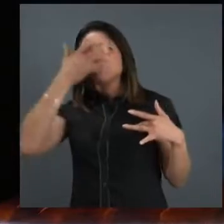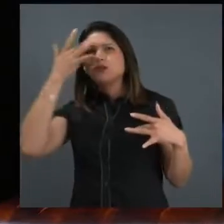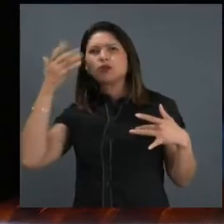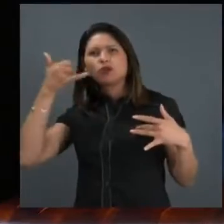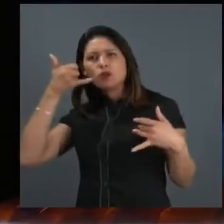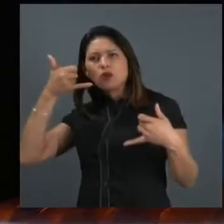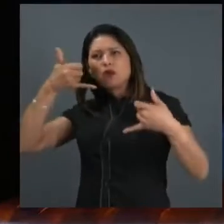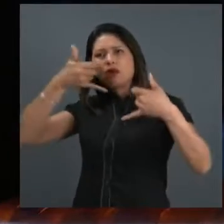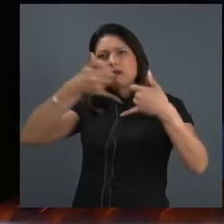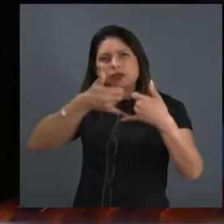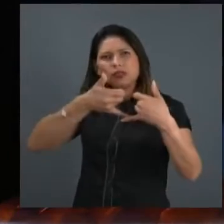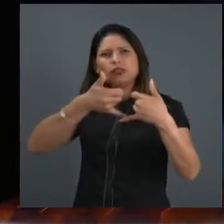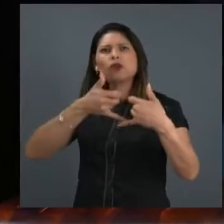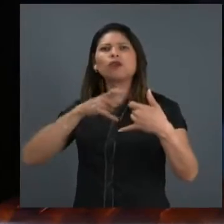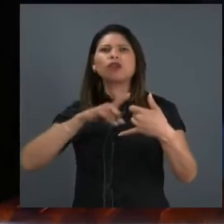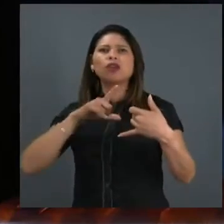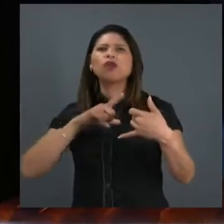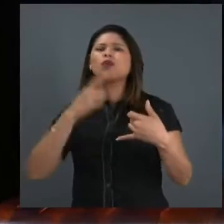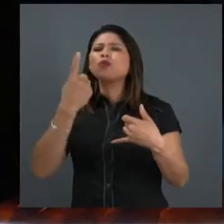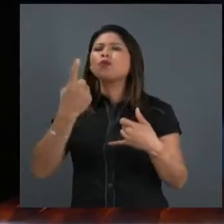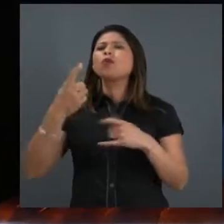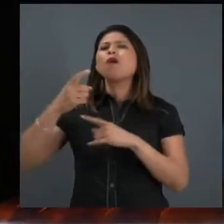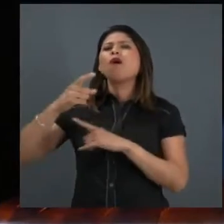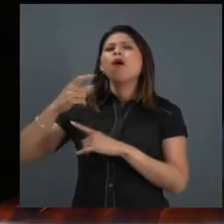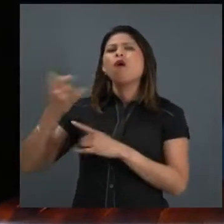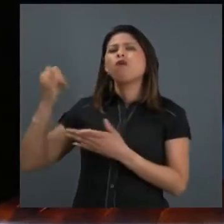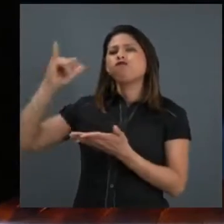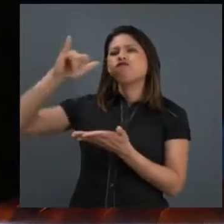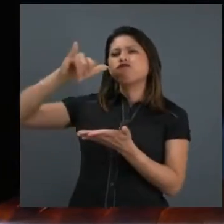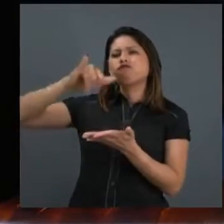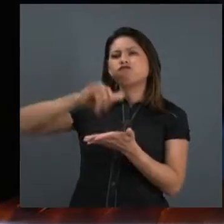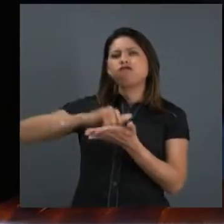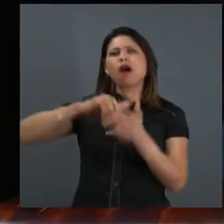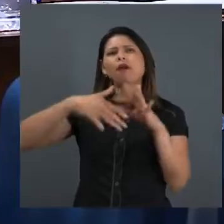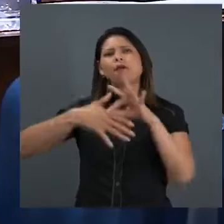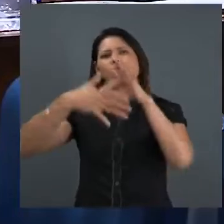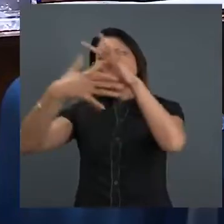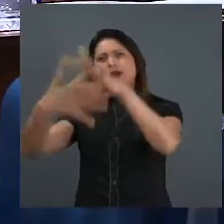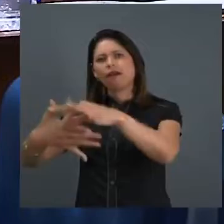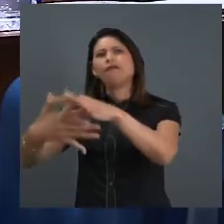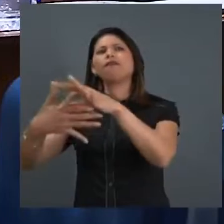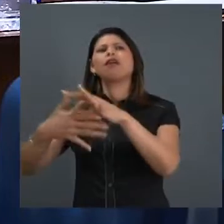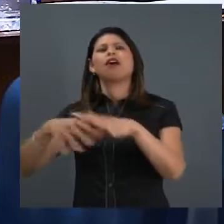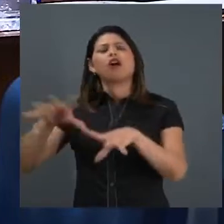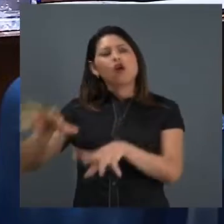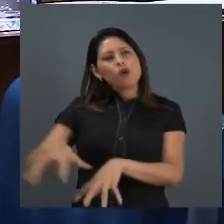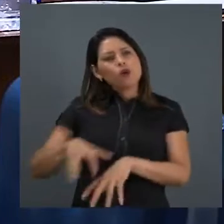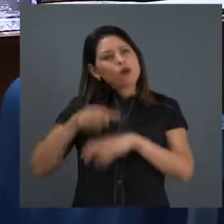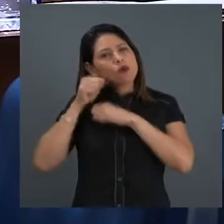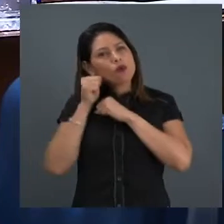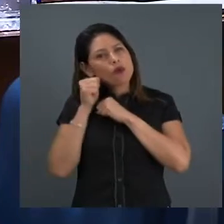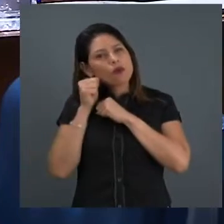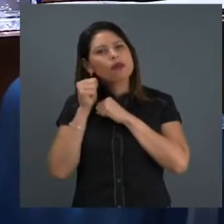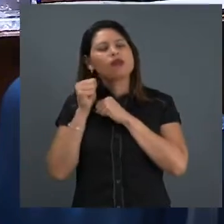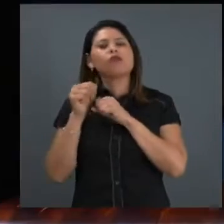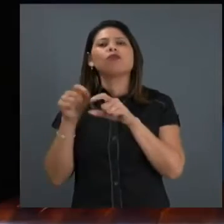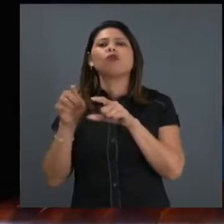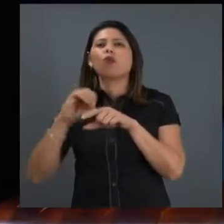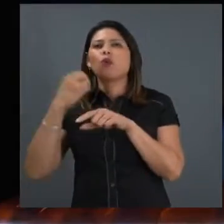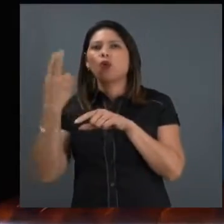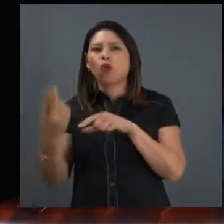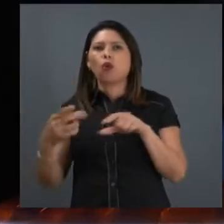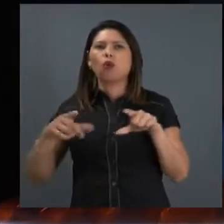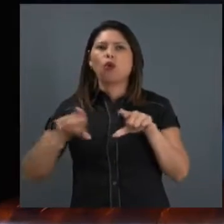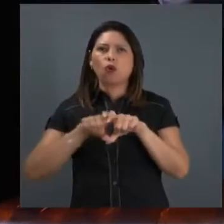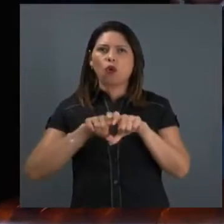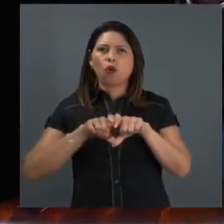tenho aqui para lotar um avião para mandar para lá comida, cobertor, que falta muito, um colchãozinho daqueles